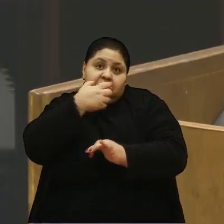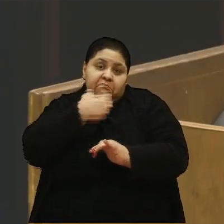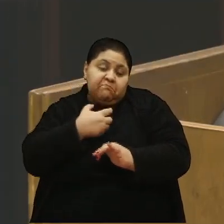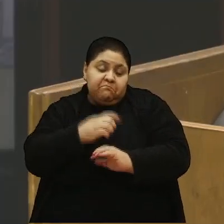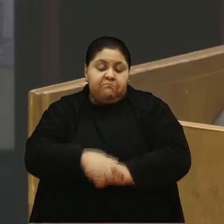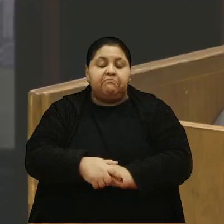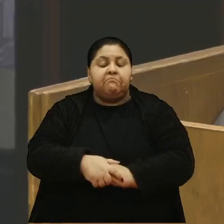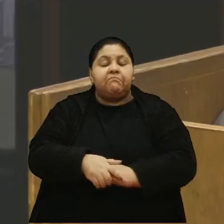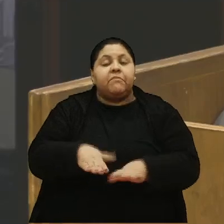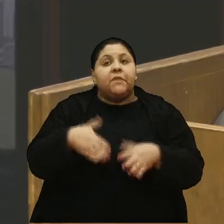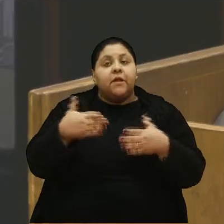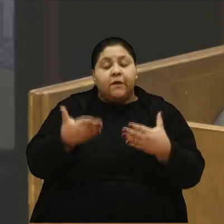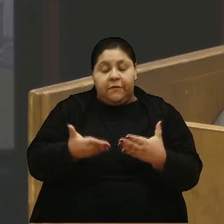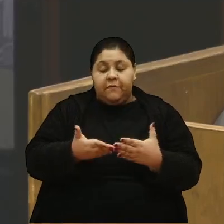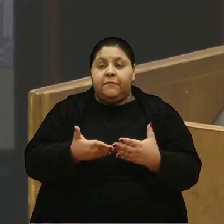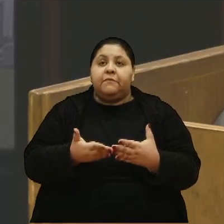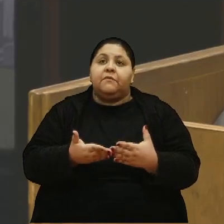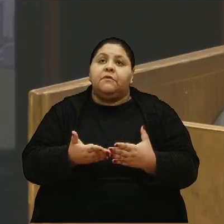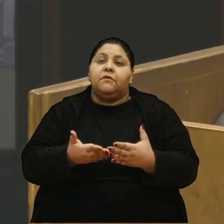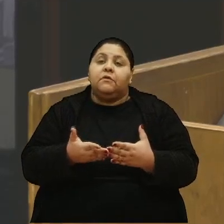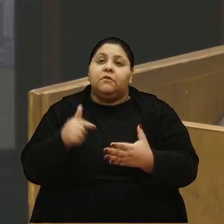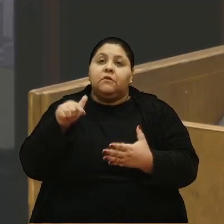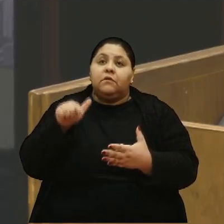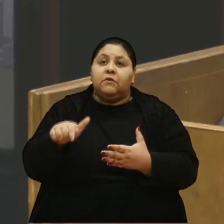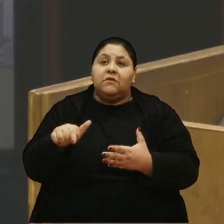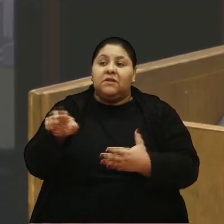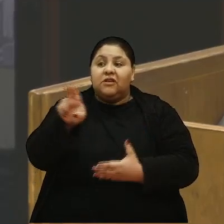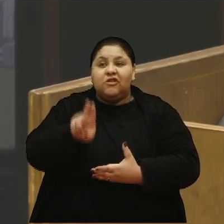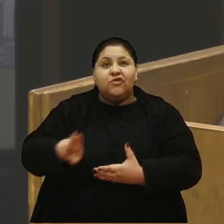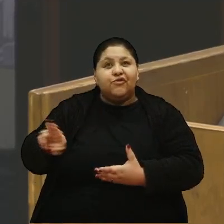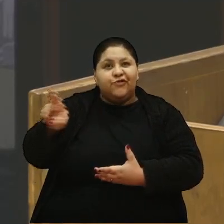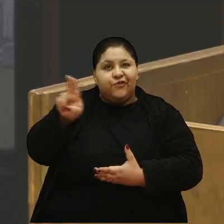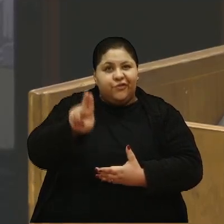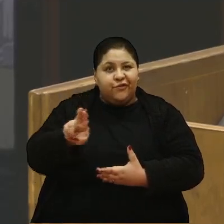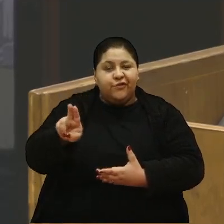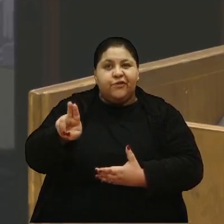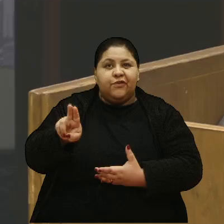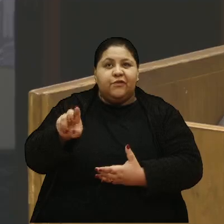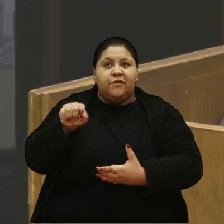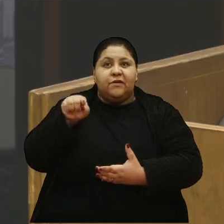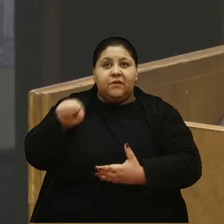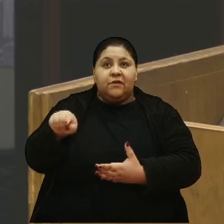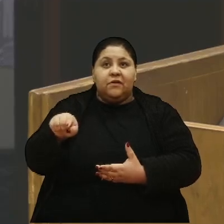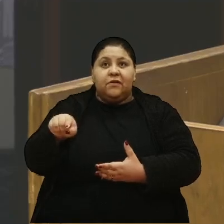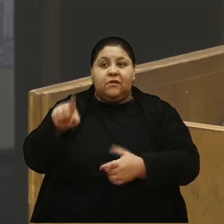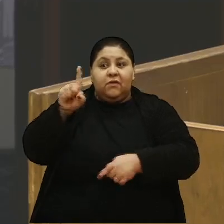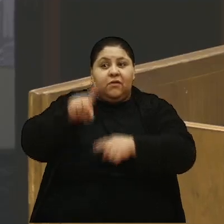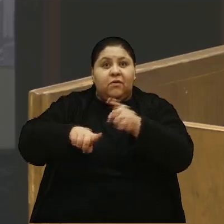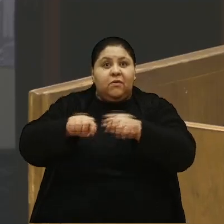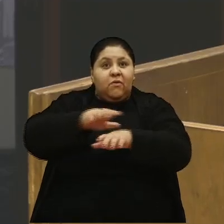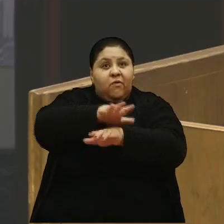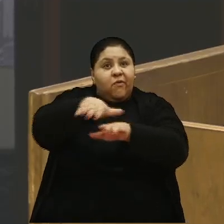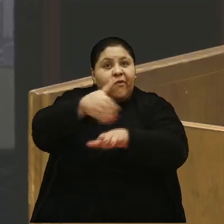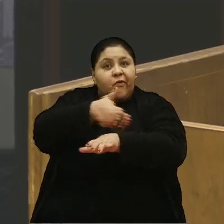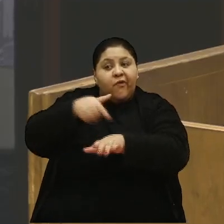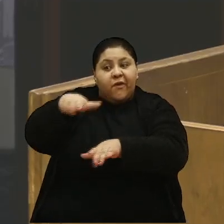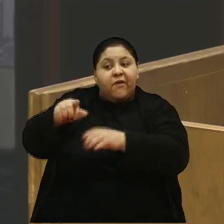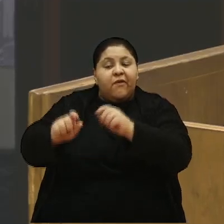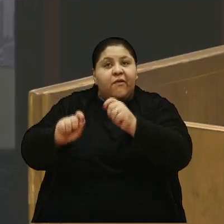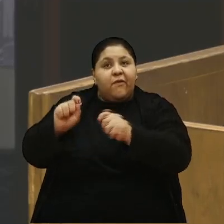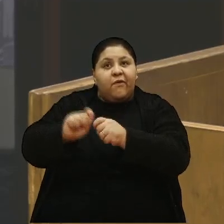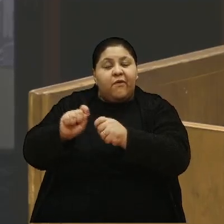com a ida dessa ocupação, praticamente aqueles equipamentos públicos que lá foram feitos